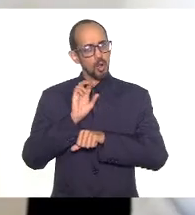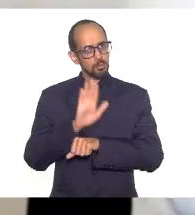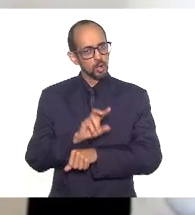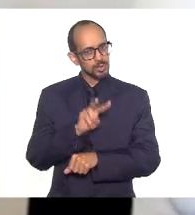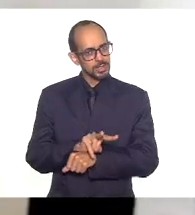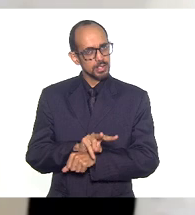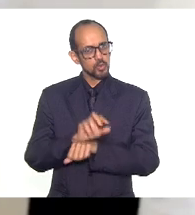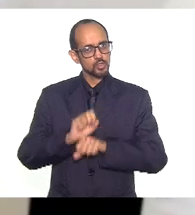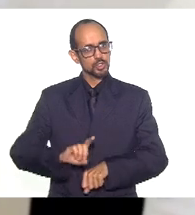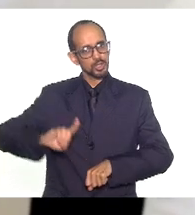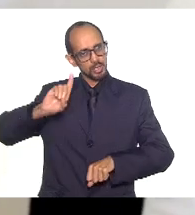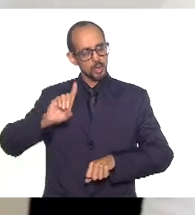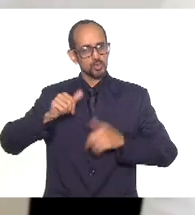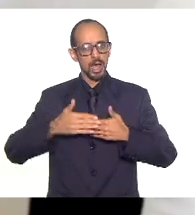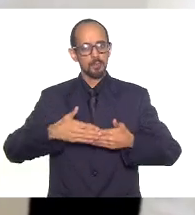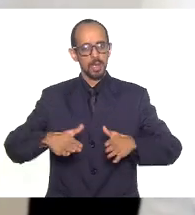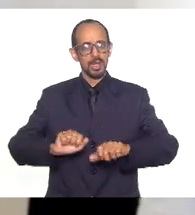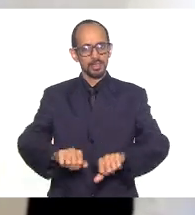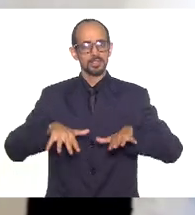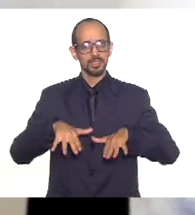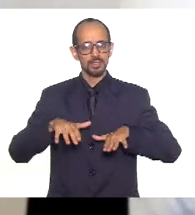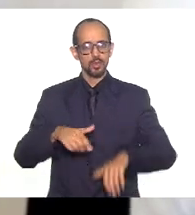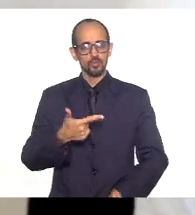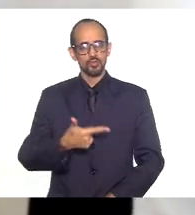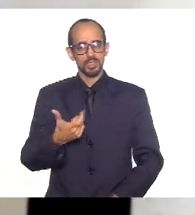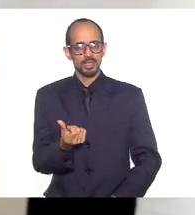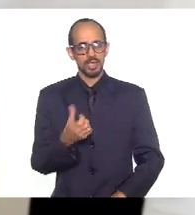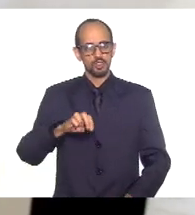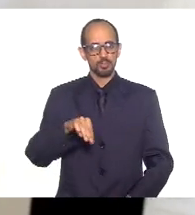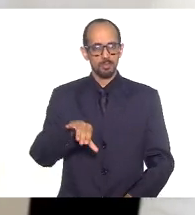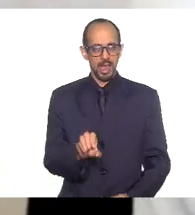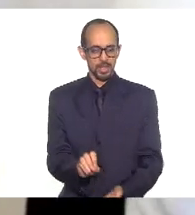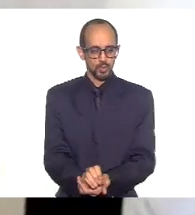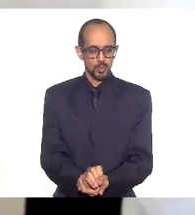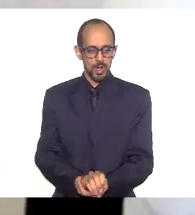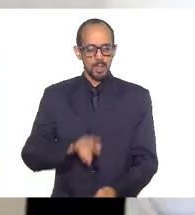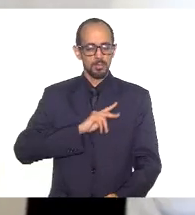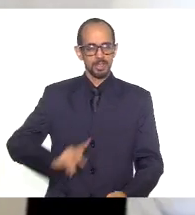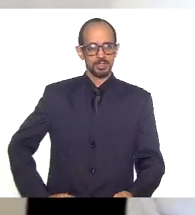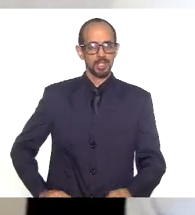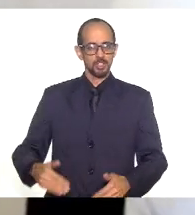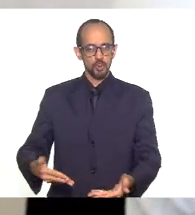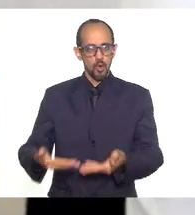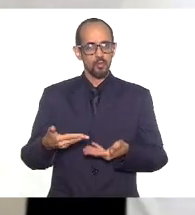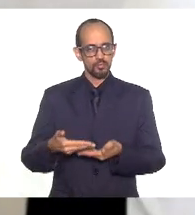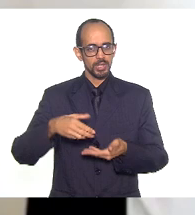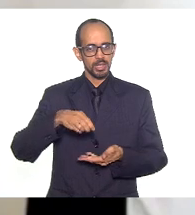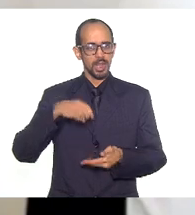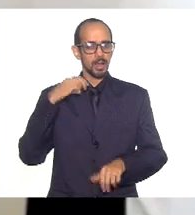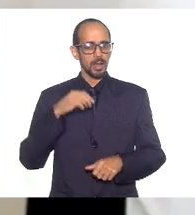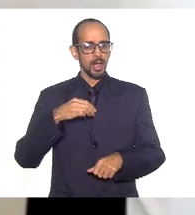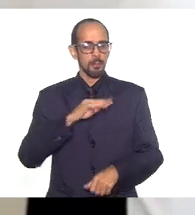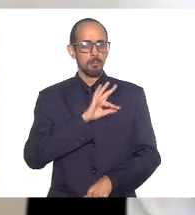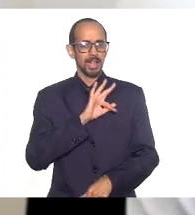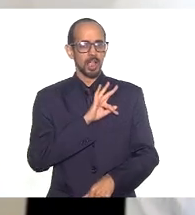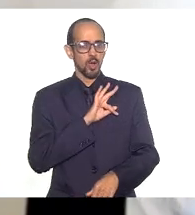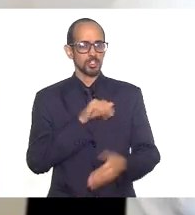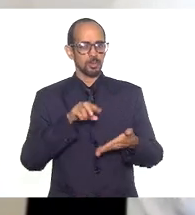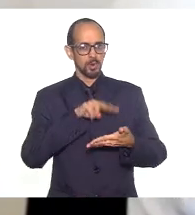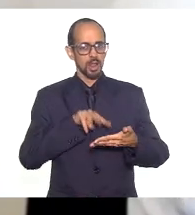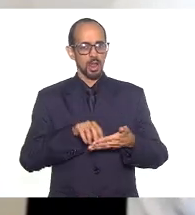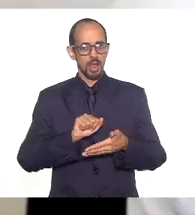sessão extraordinária no dia 26 de maio. A presidência convida a deputada Marta Rocha a fazer a leitura da ata da sessão